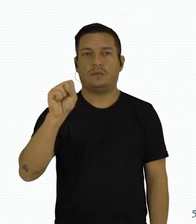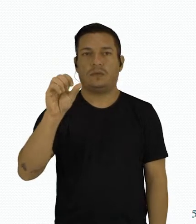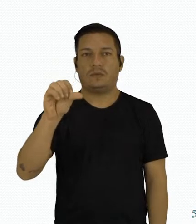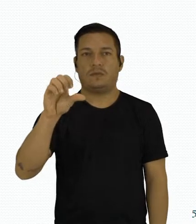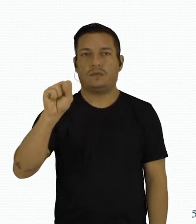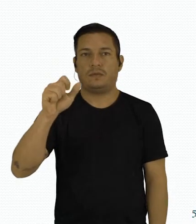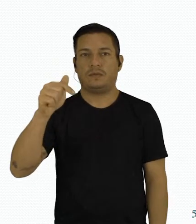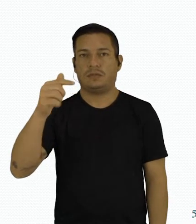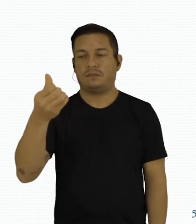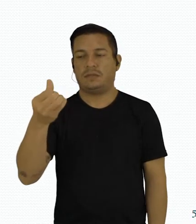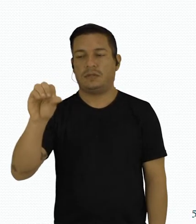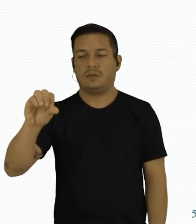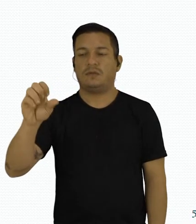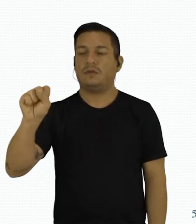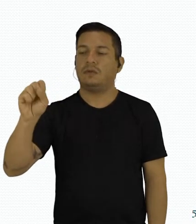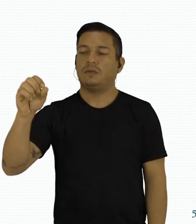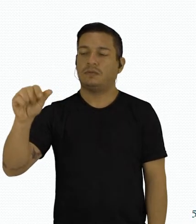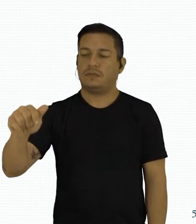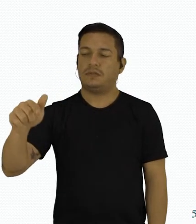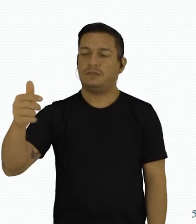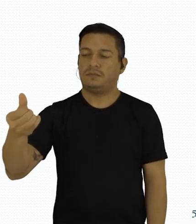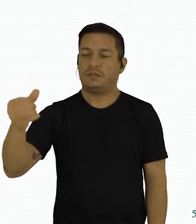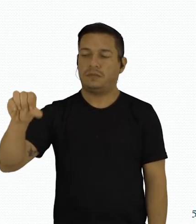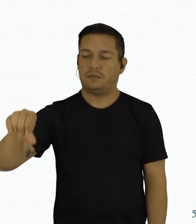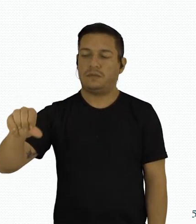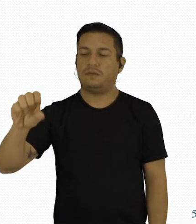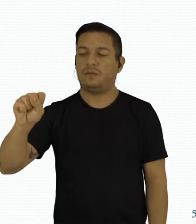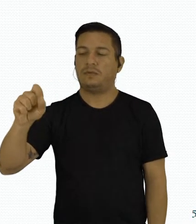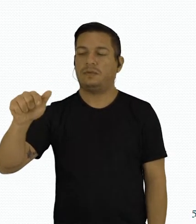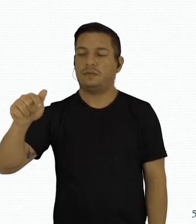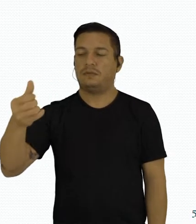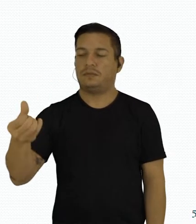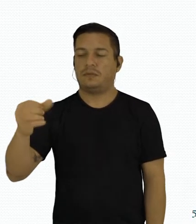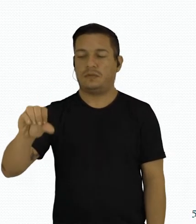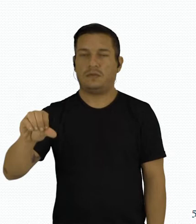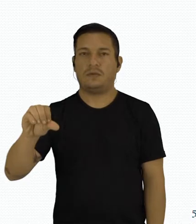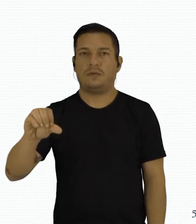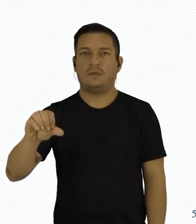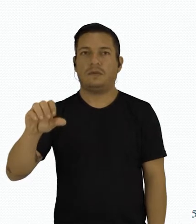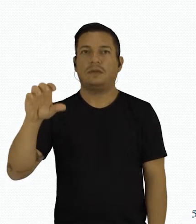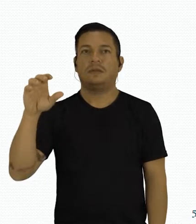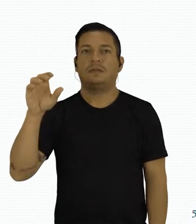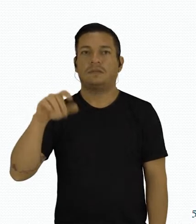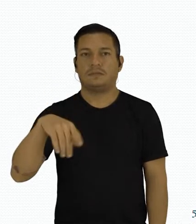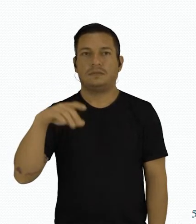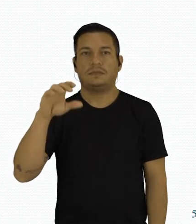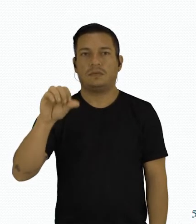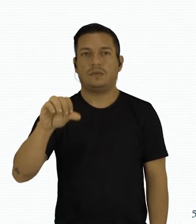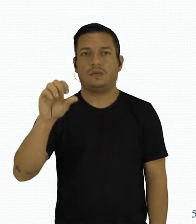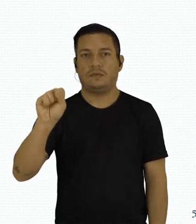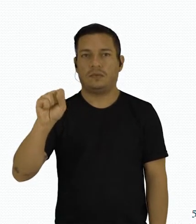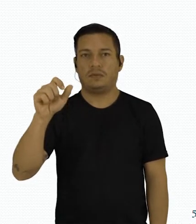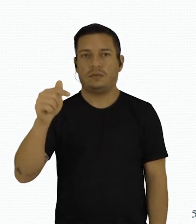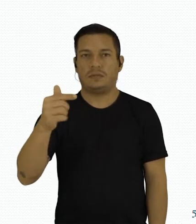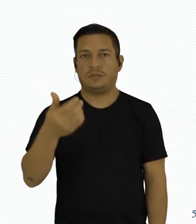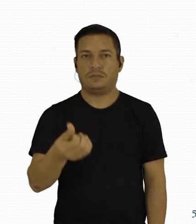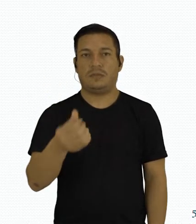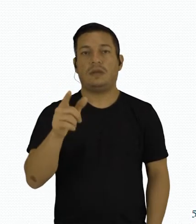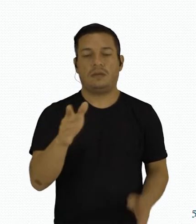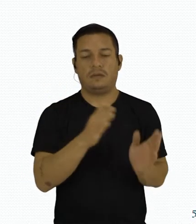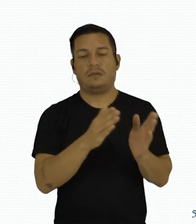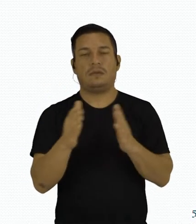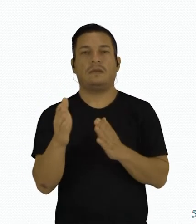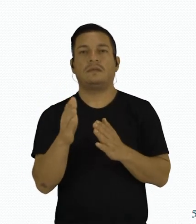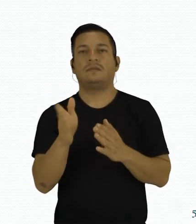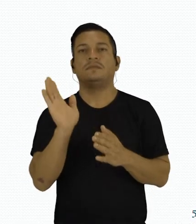6,98769, 8769, 8769 e assim por diante. 9876 seria o nosso período nessa sequência